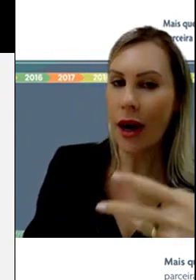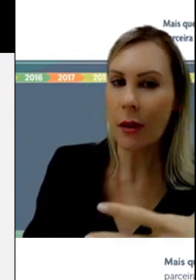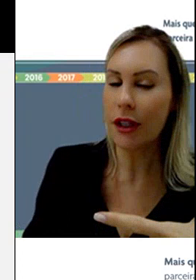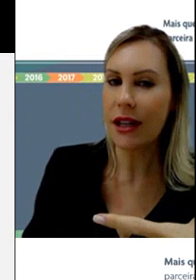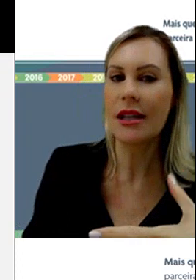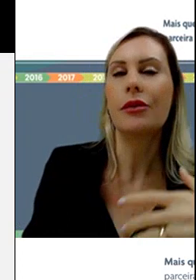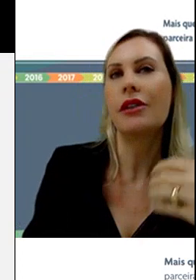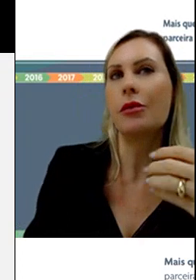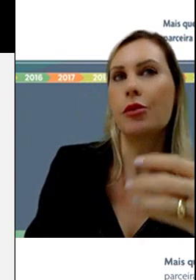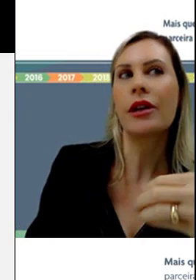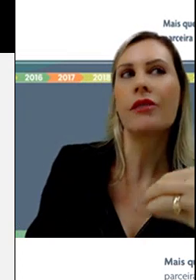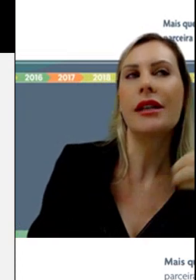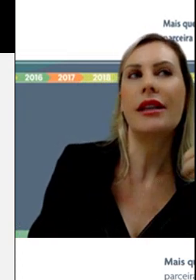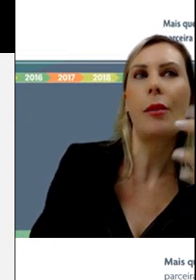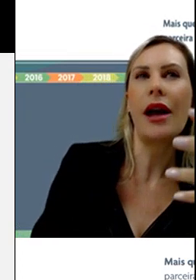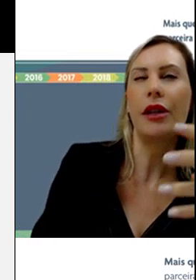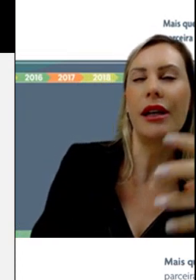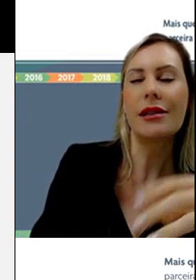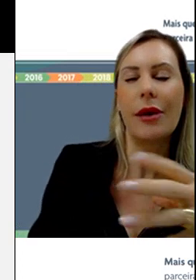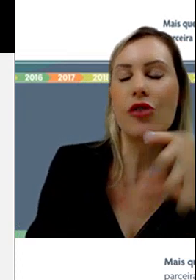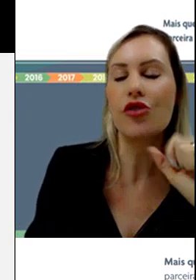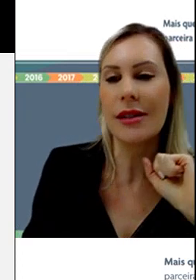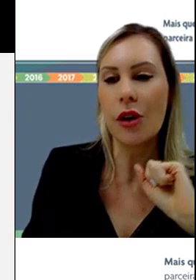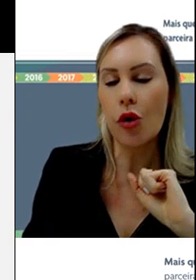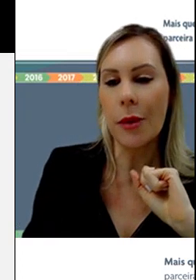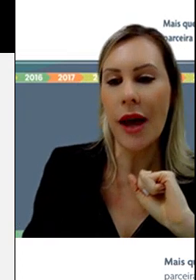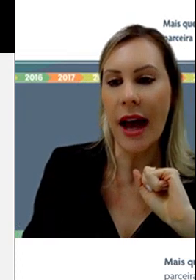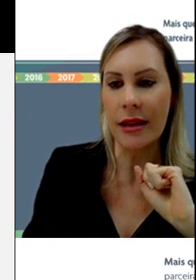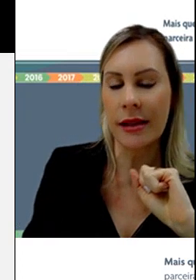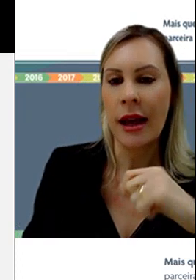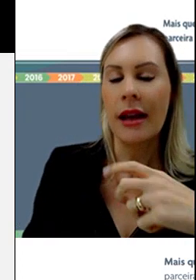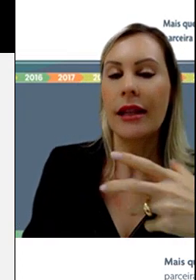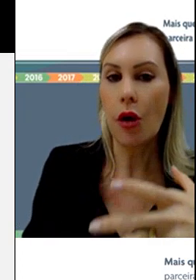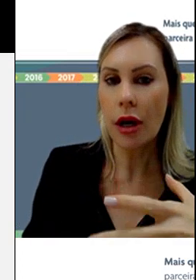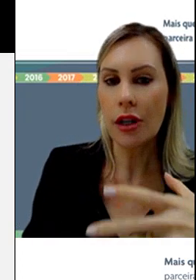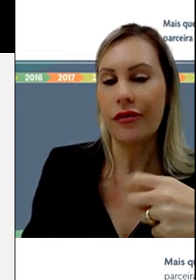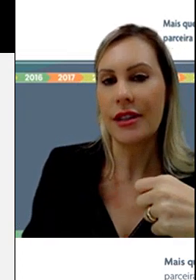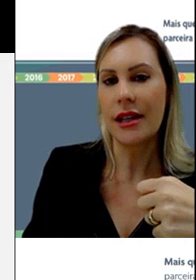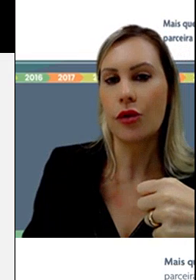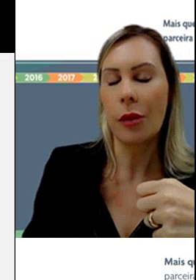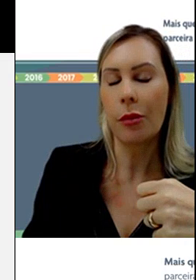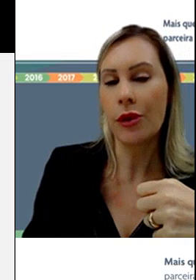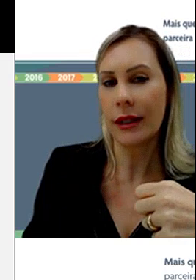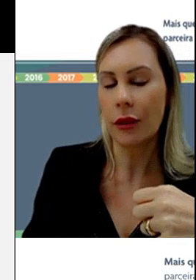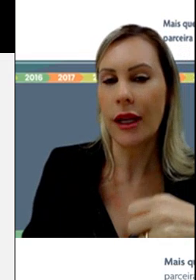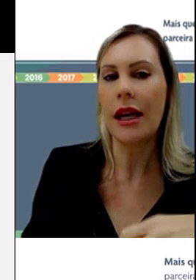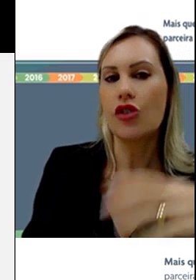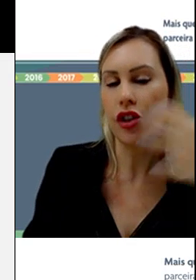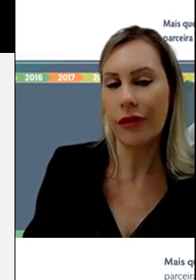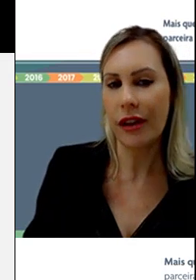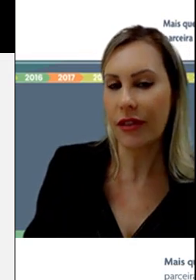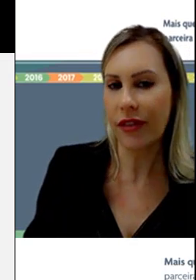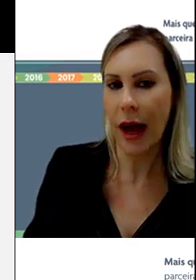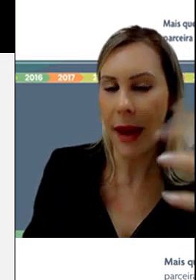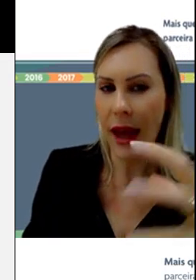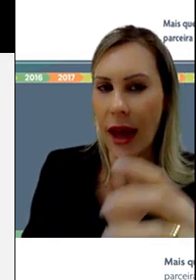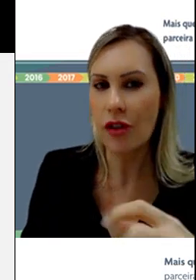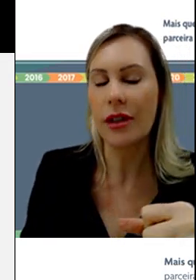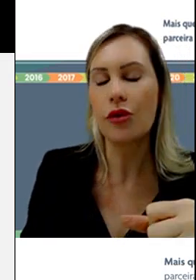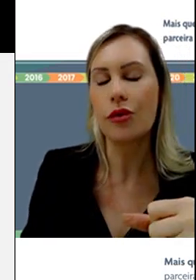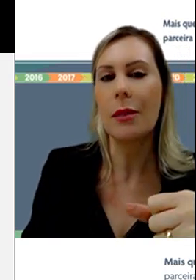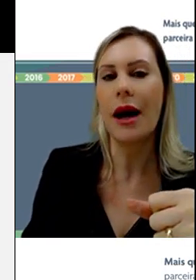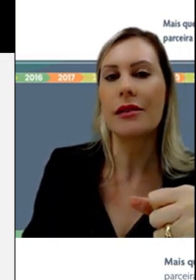ser a sua remuneração. Então, vamos supor que você tem uma remuneração aí de R$ 5.000. Na hora de fazer a sua aposentadoria, a gente vai verificar